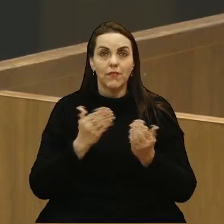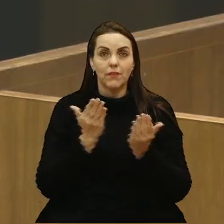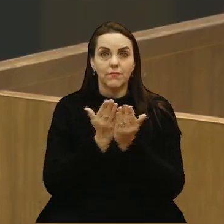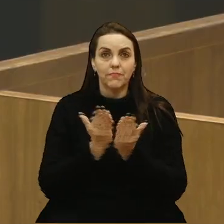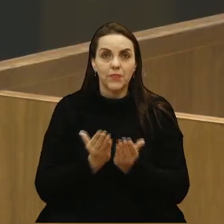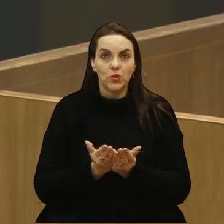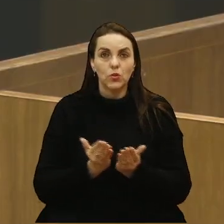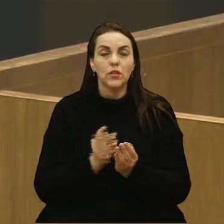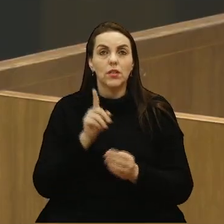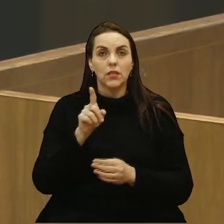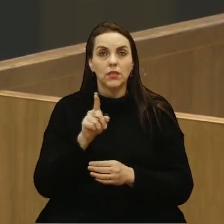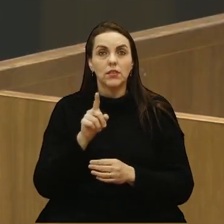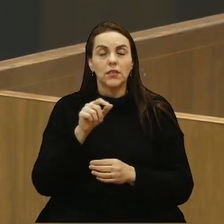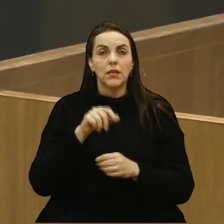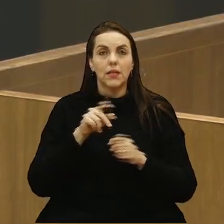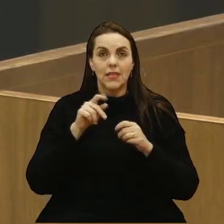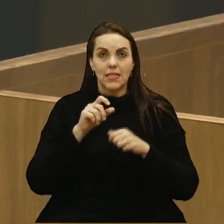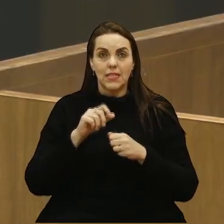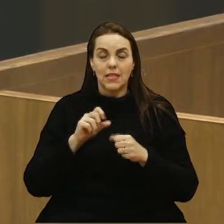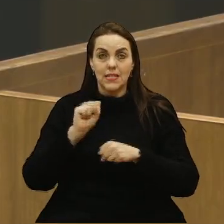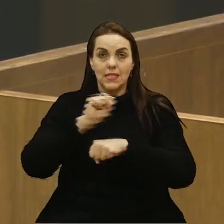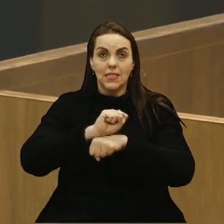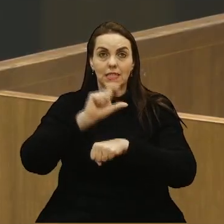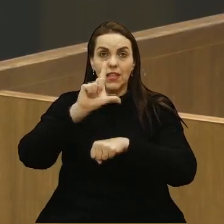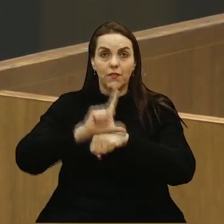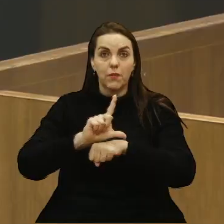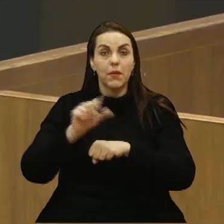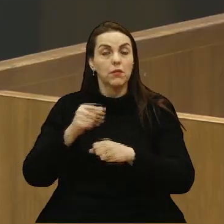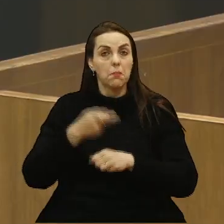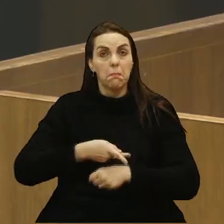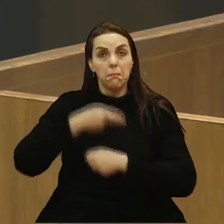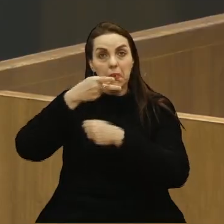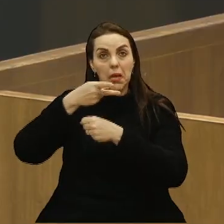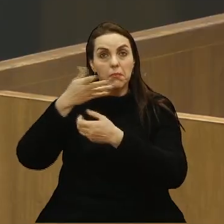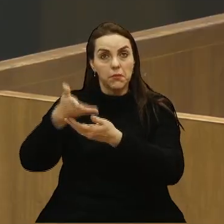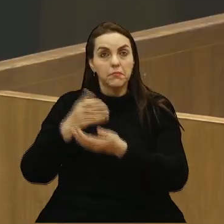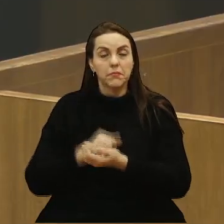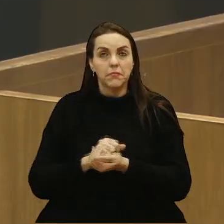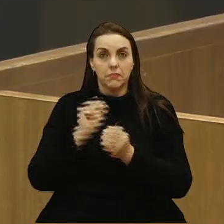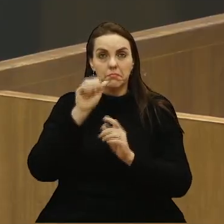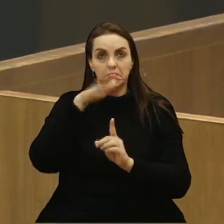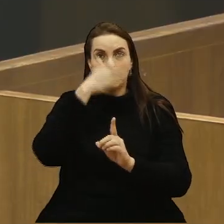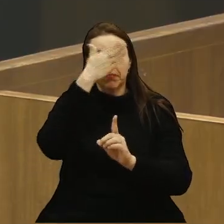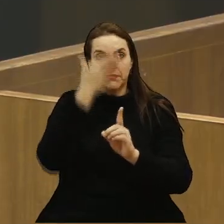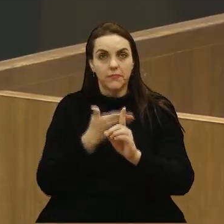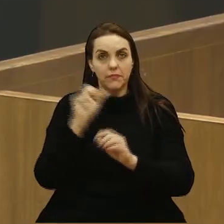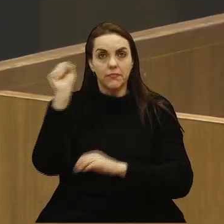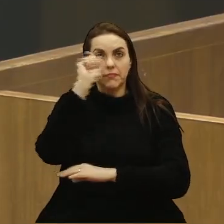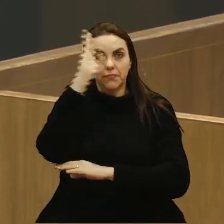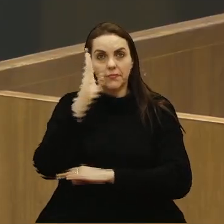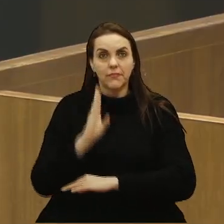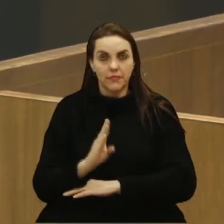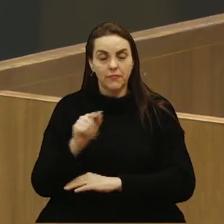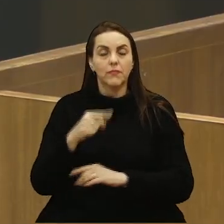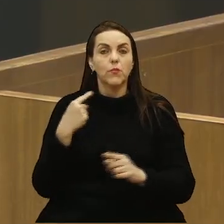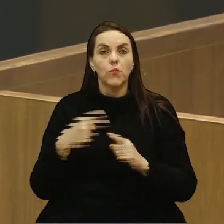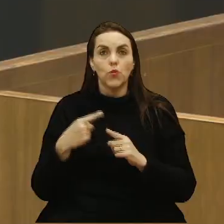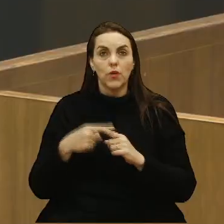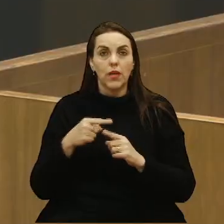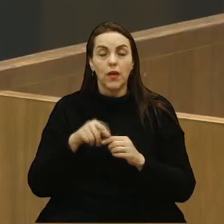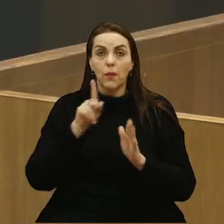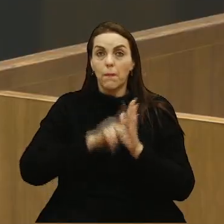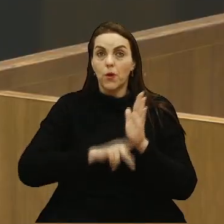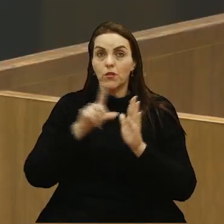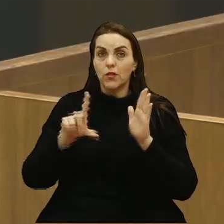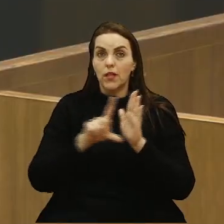estudantes de Livramento que ganharam um prêmio de um louvor nacional em função de um projeto